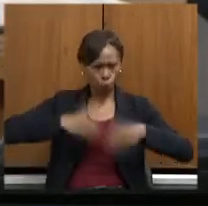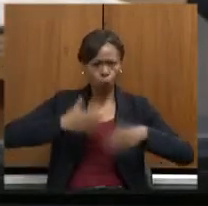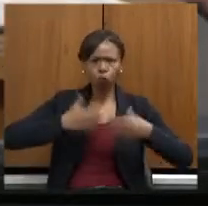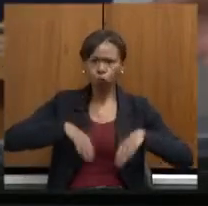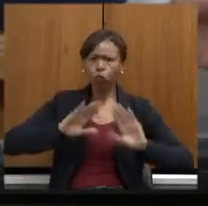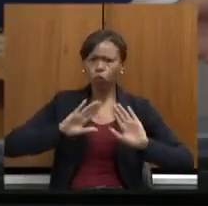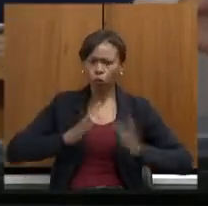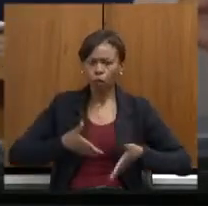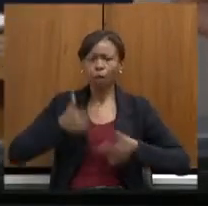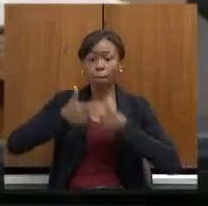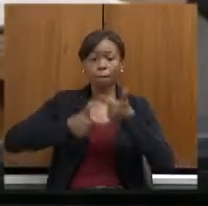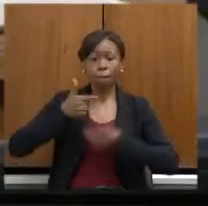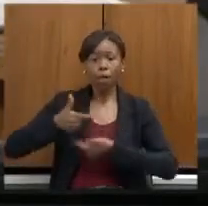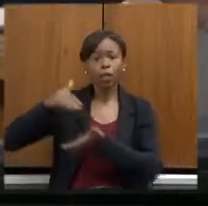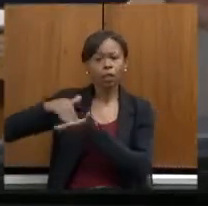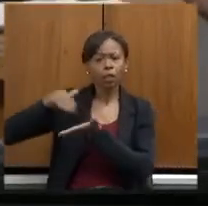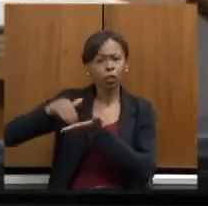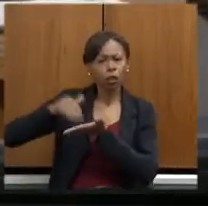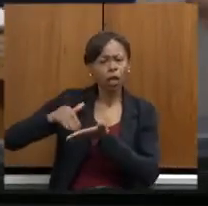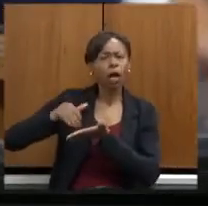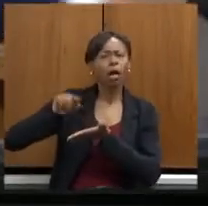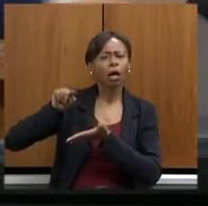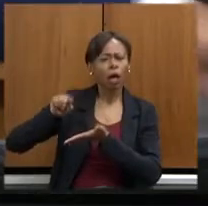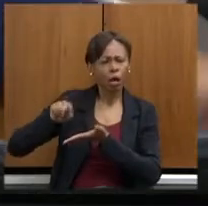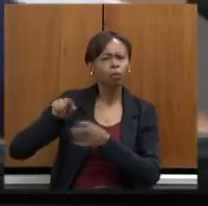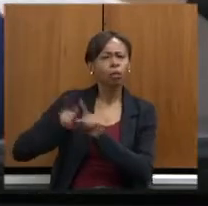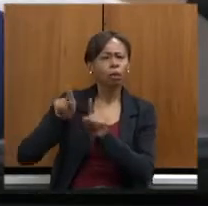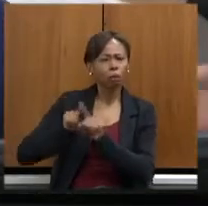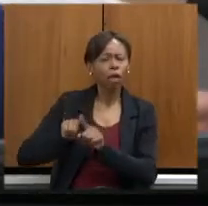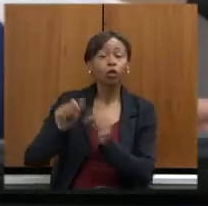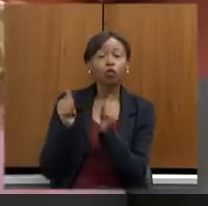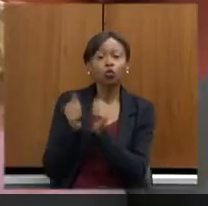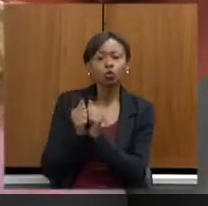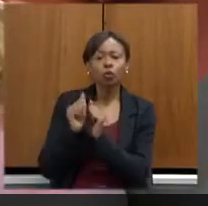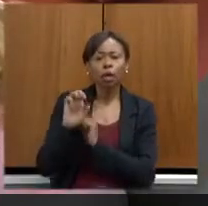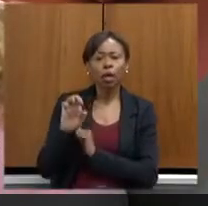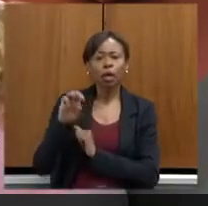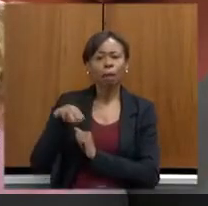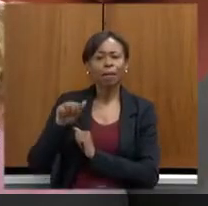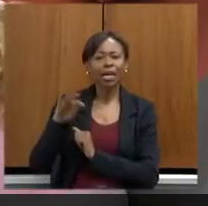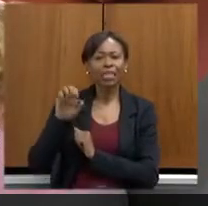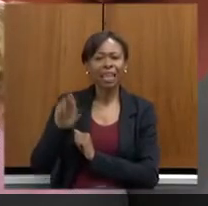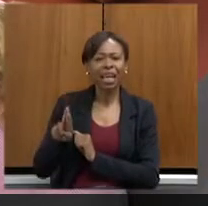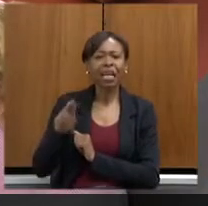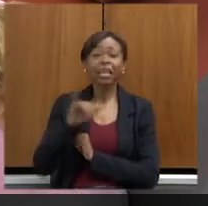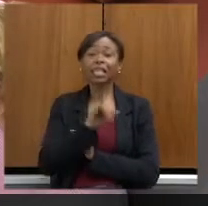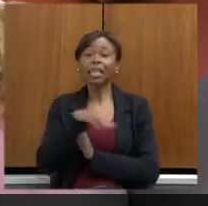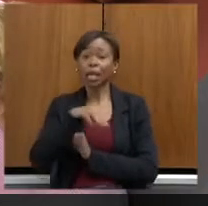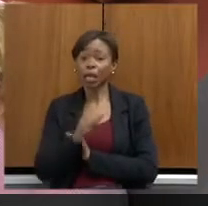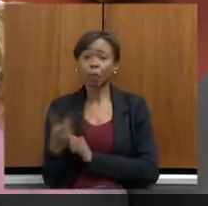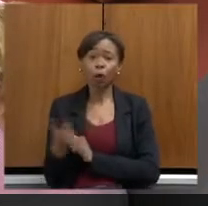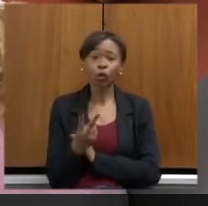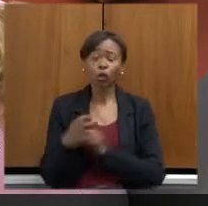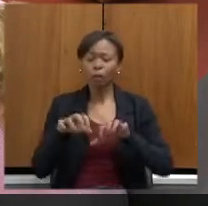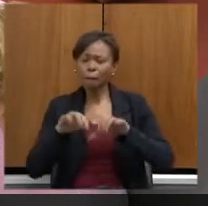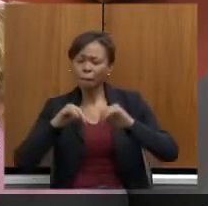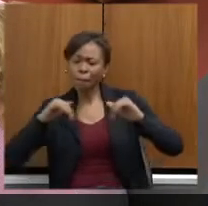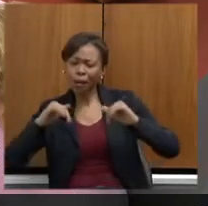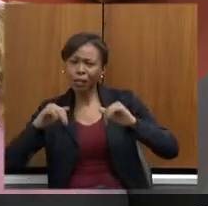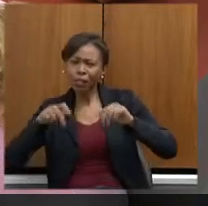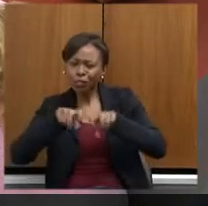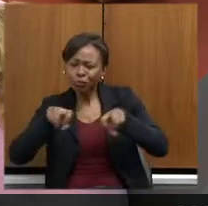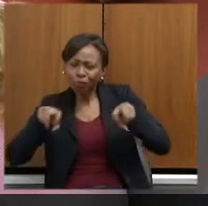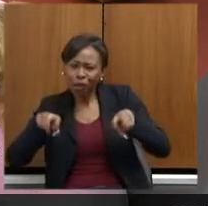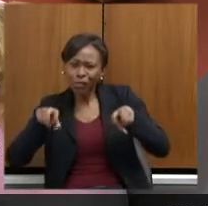trabalhei no escritório local lá na ponte no escritório junto com a matéria do Emater de um biombo Zinho que separava a gente